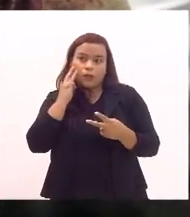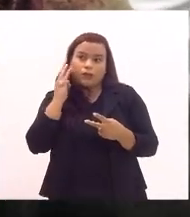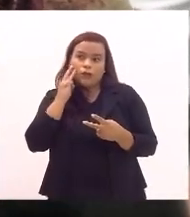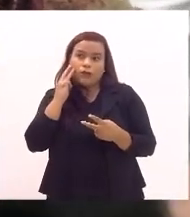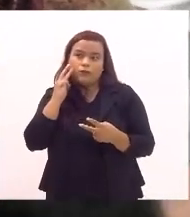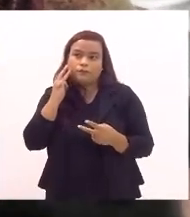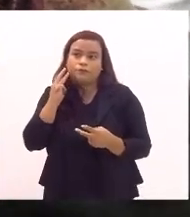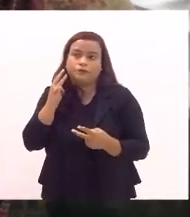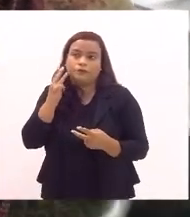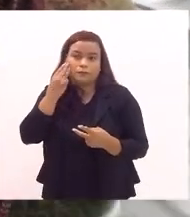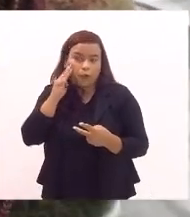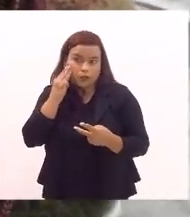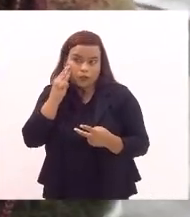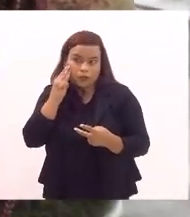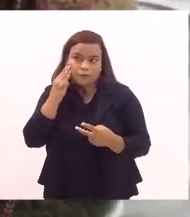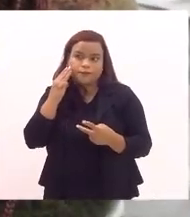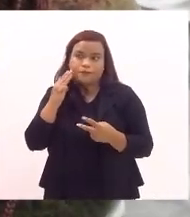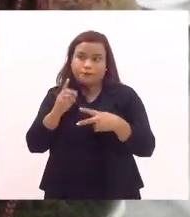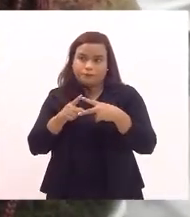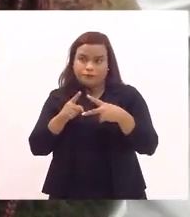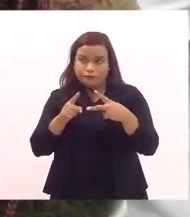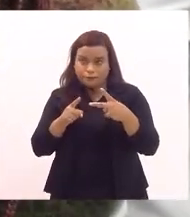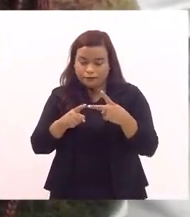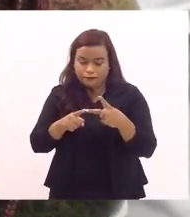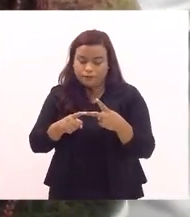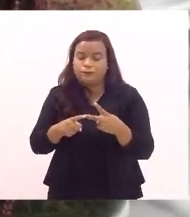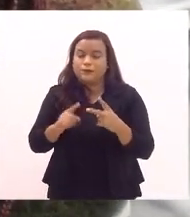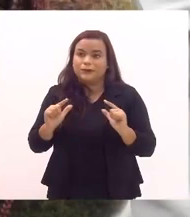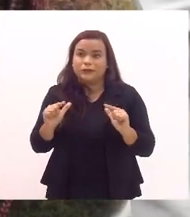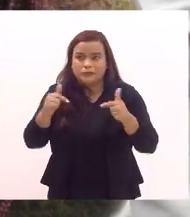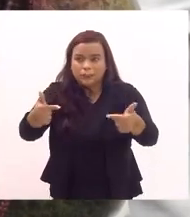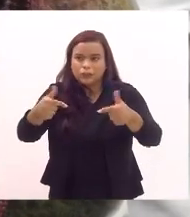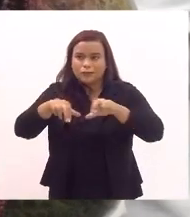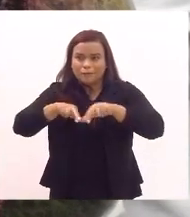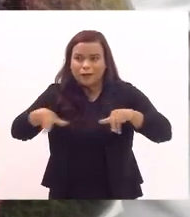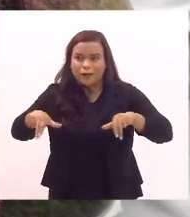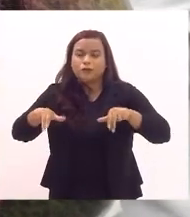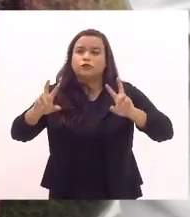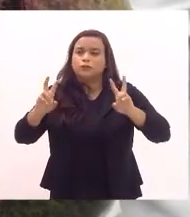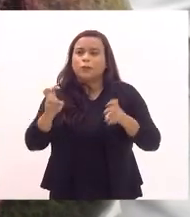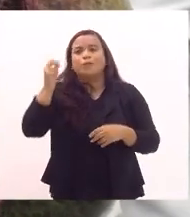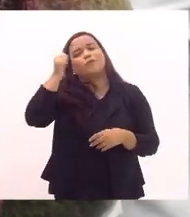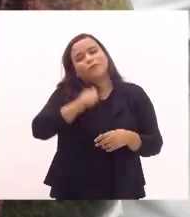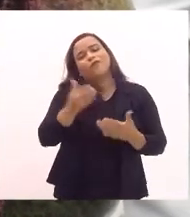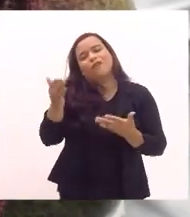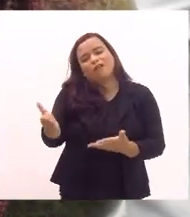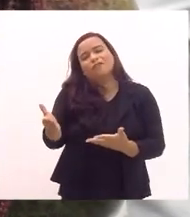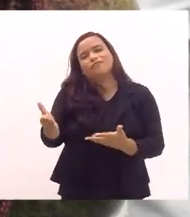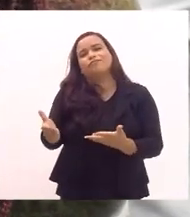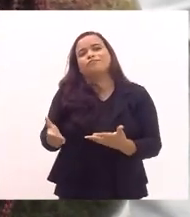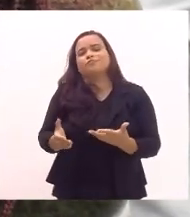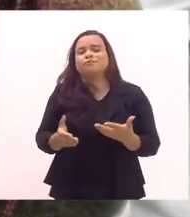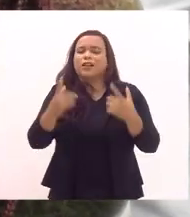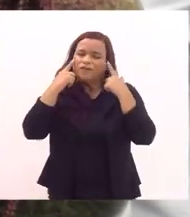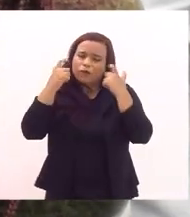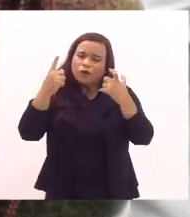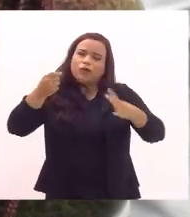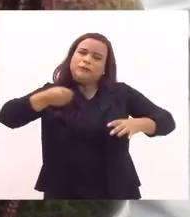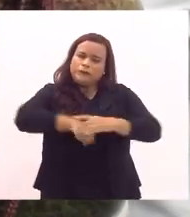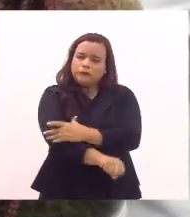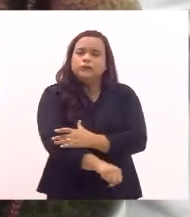por essas iniciativas em relação a mulher né a violência obstétrica